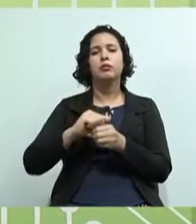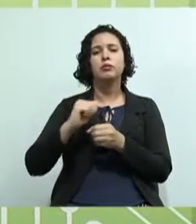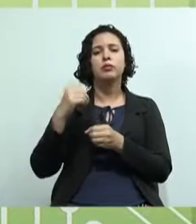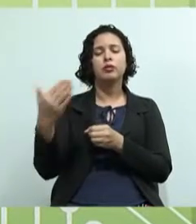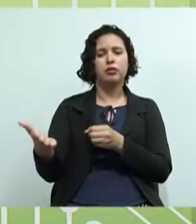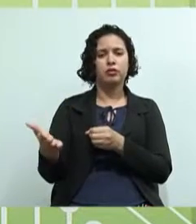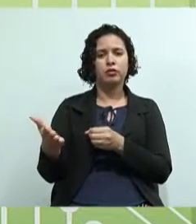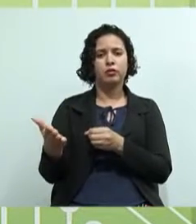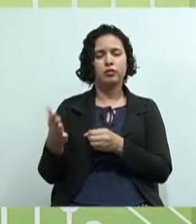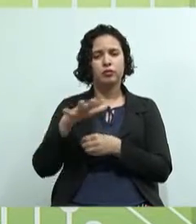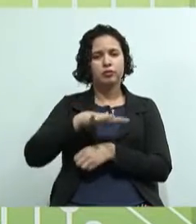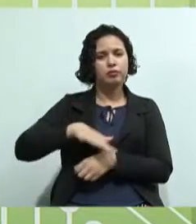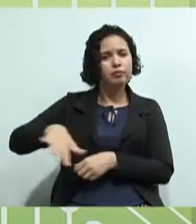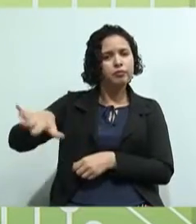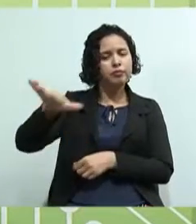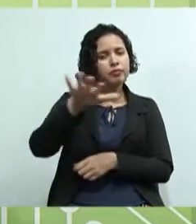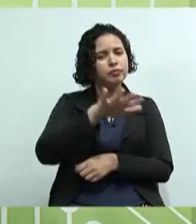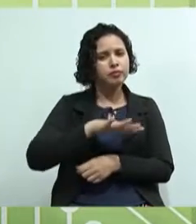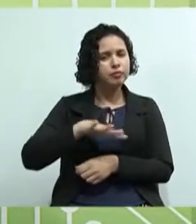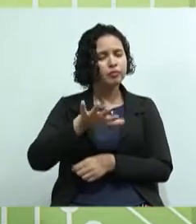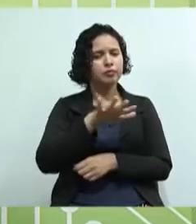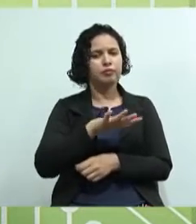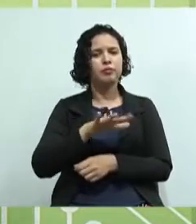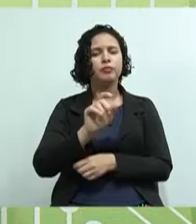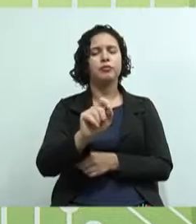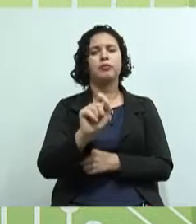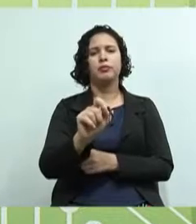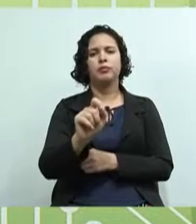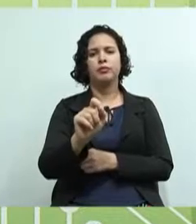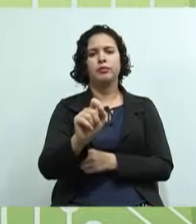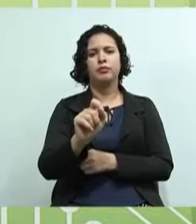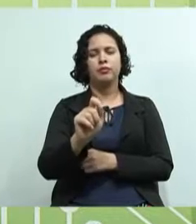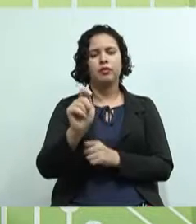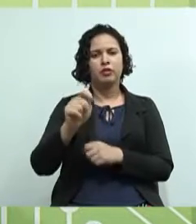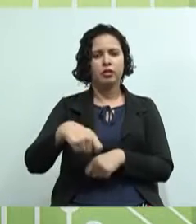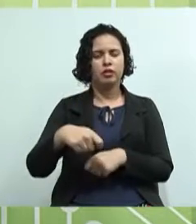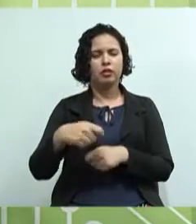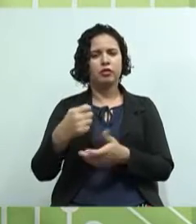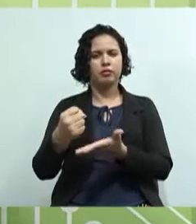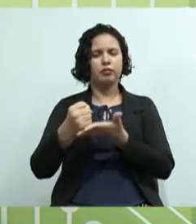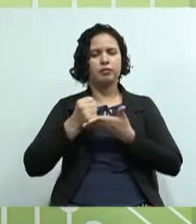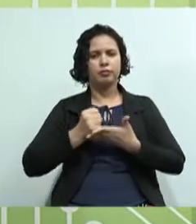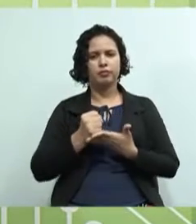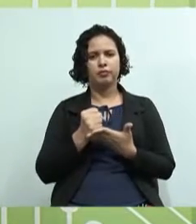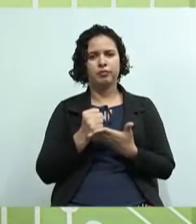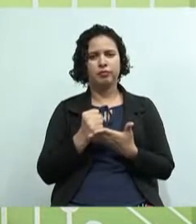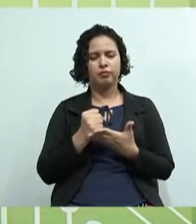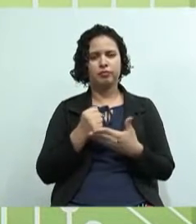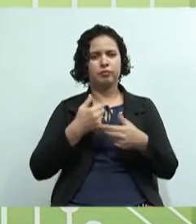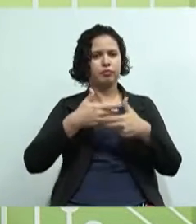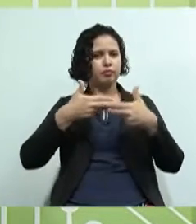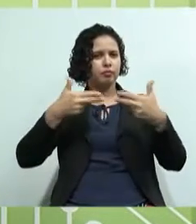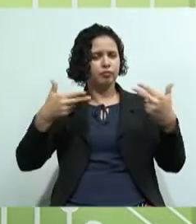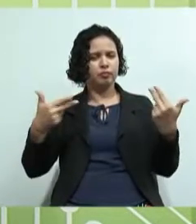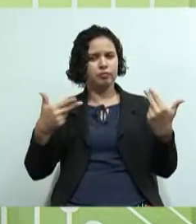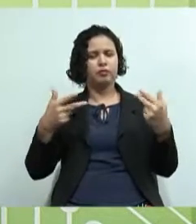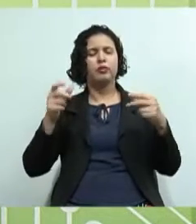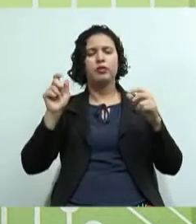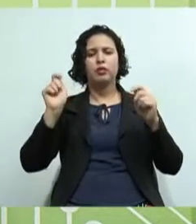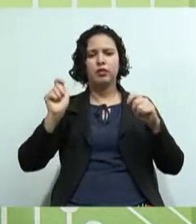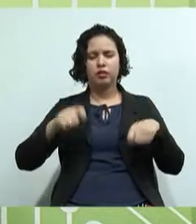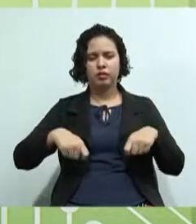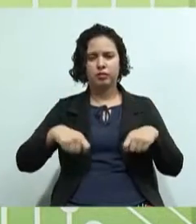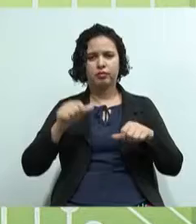ambiente externo, isso nós vamos ver na nossa aula, o ambiente externo, ele começa a trazer o quê? Variáveis que podem afetar